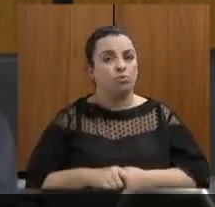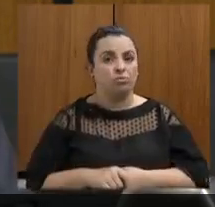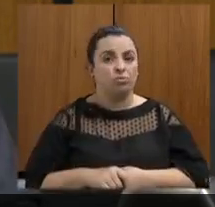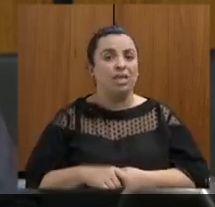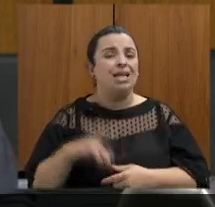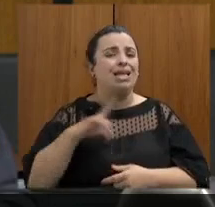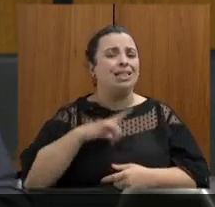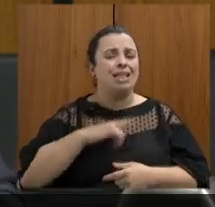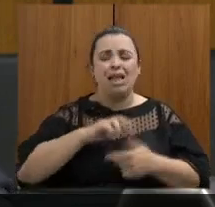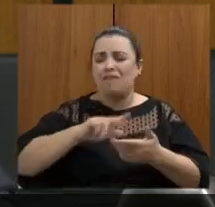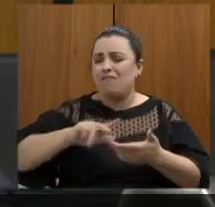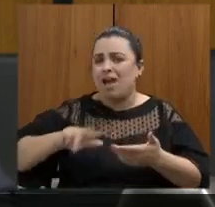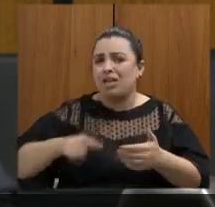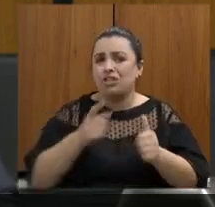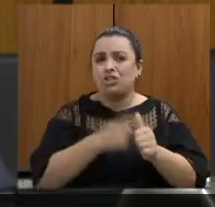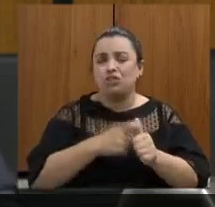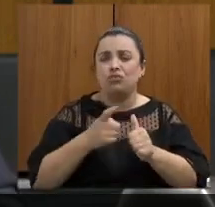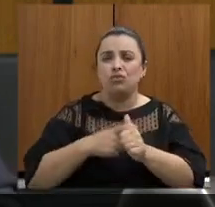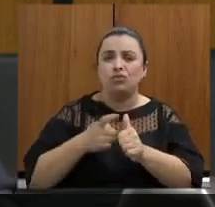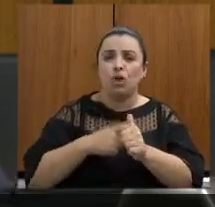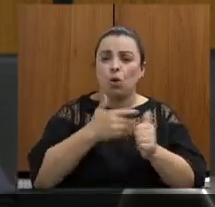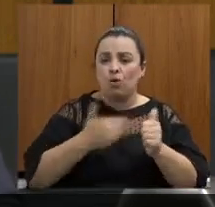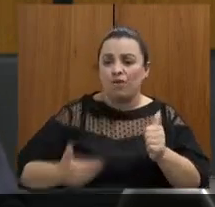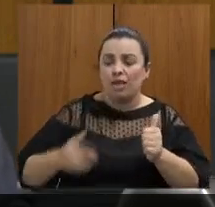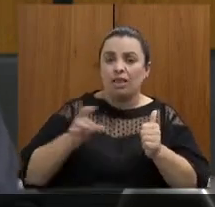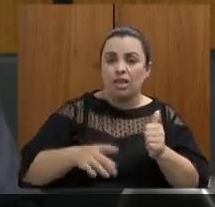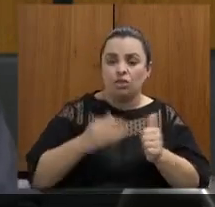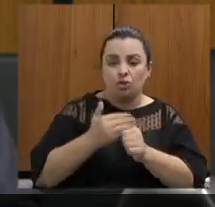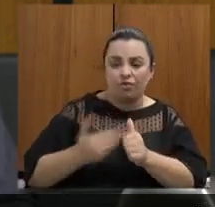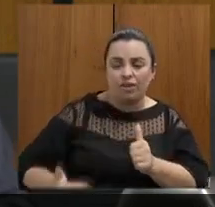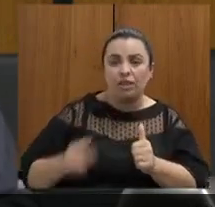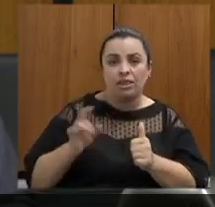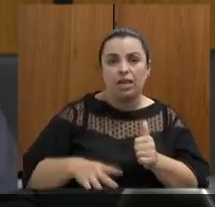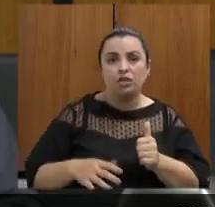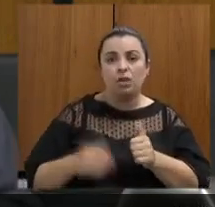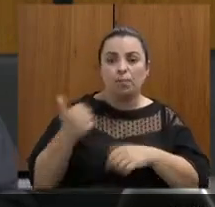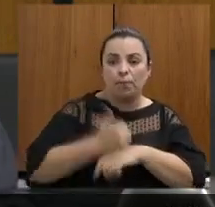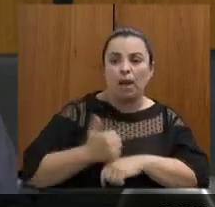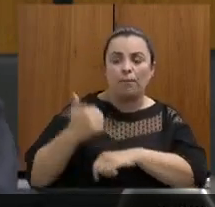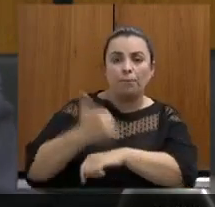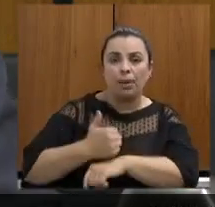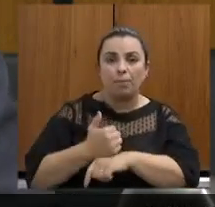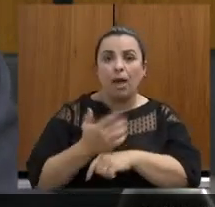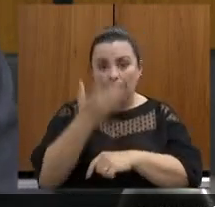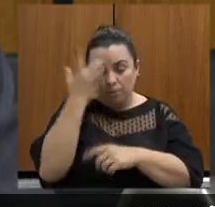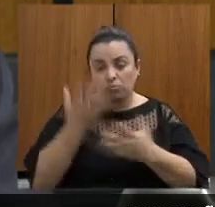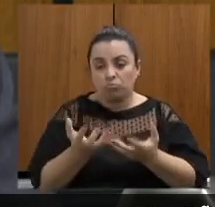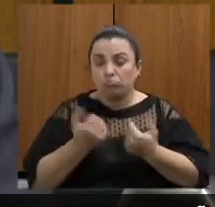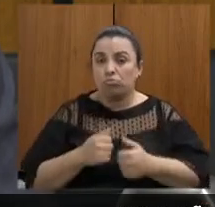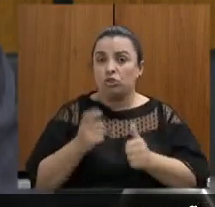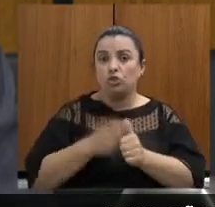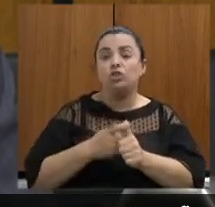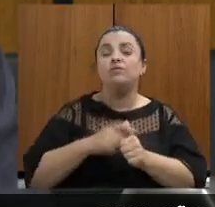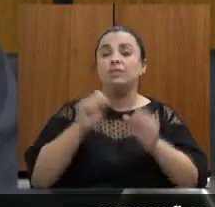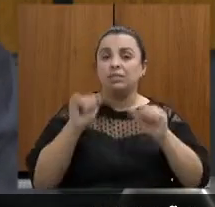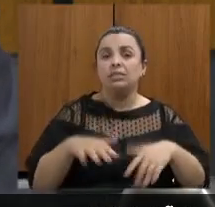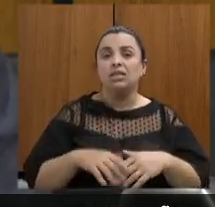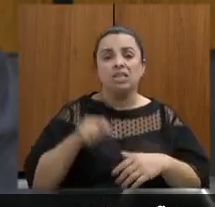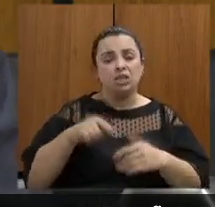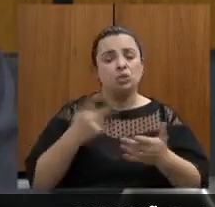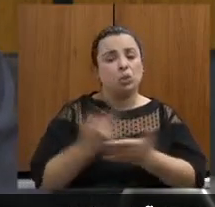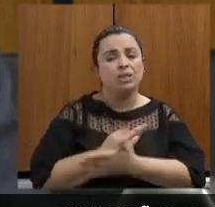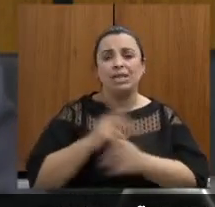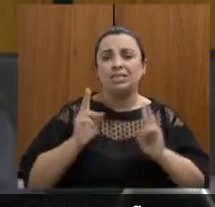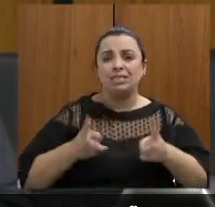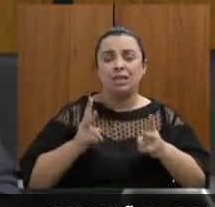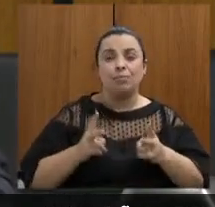folha de pagamento que foram cumpridos pelo governo anterior Então na verdade o problema de passiva ele já vem ele decorre Tá certo ele não